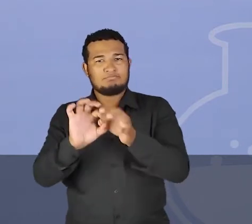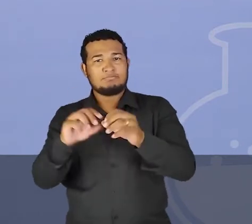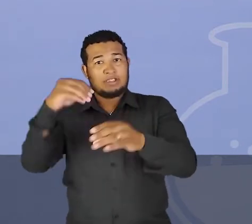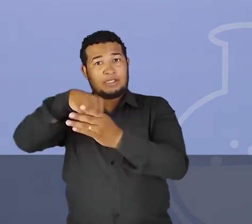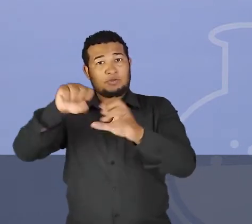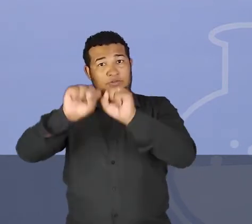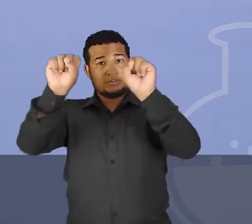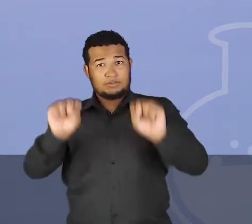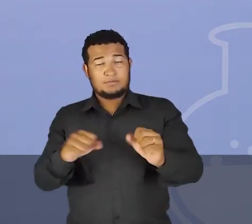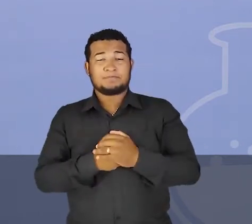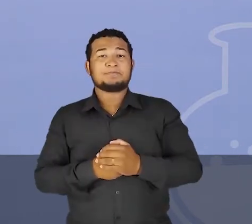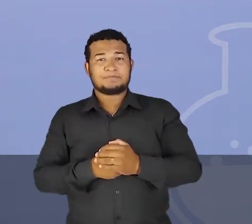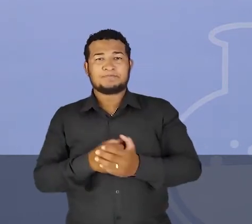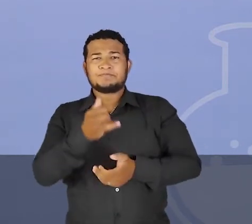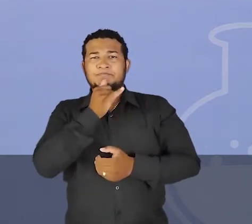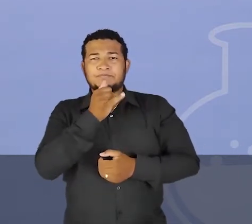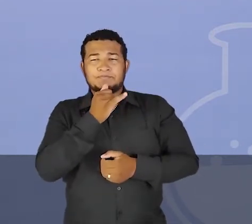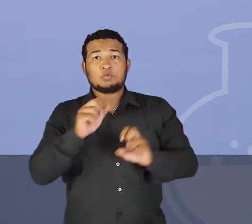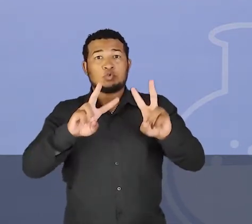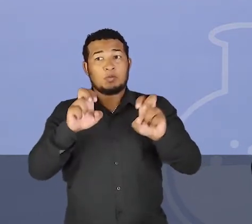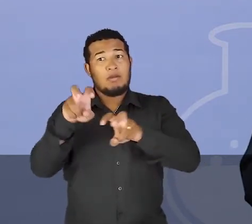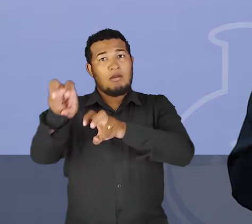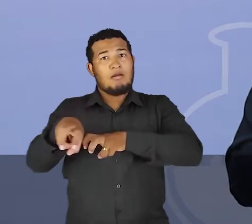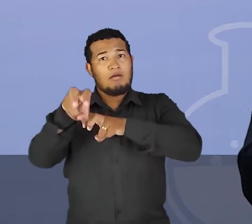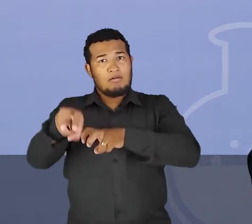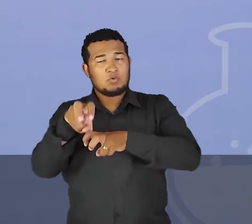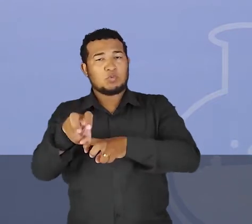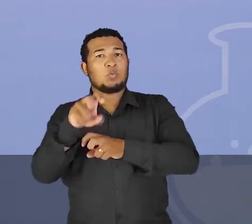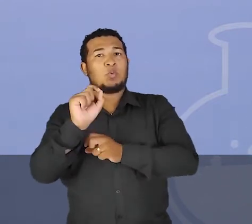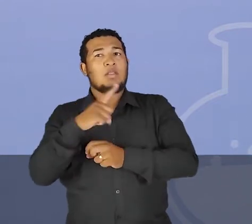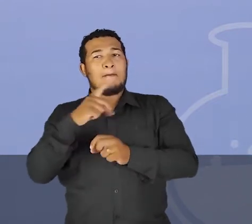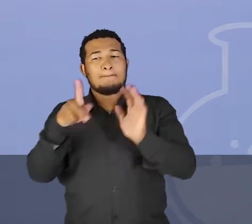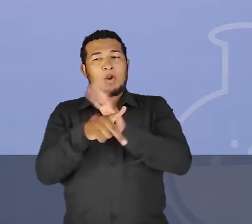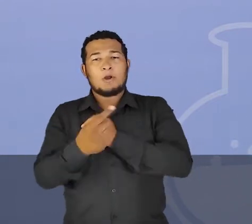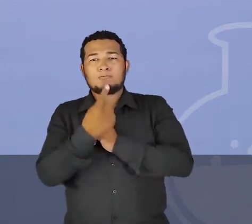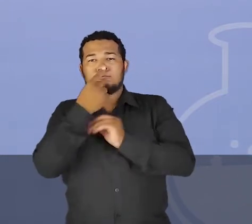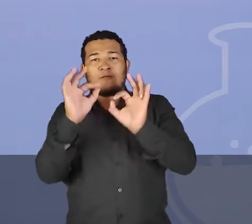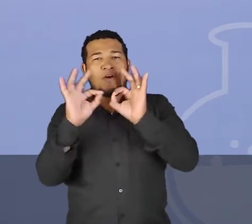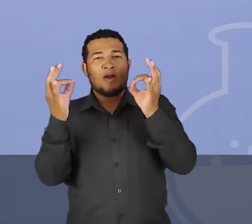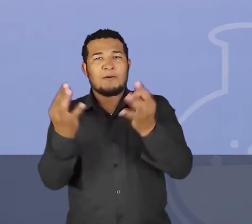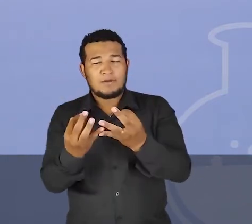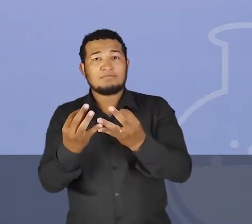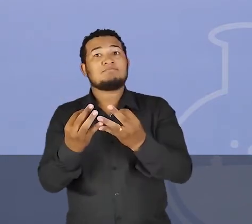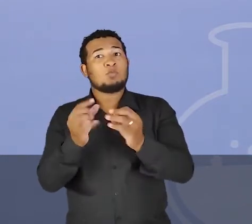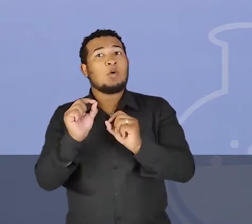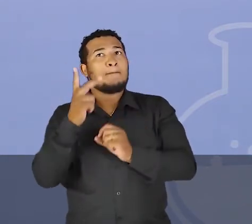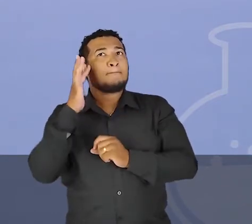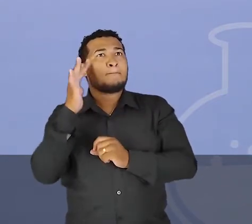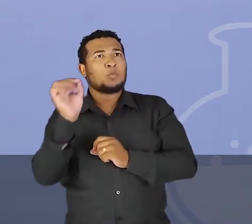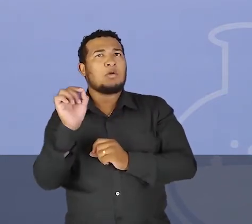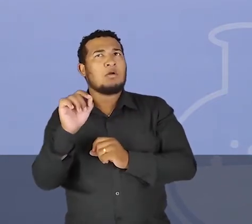Por exemplo, quando nós falamos da agricultura familiar, normalmente as pessoas